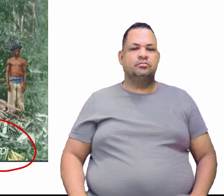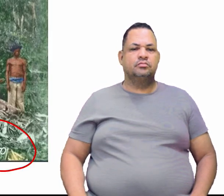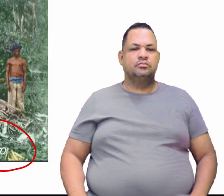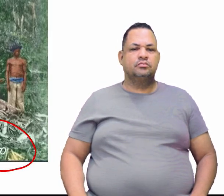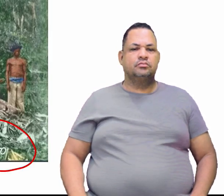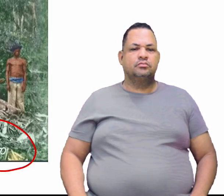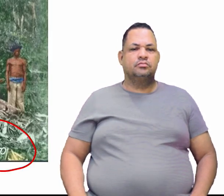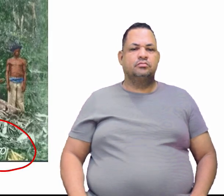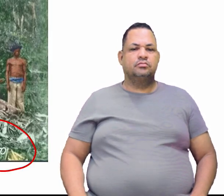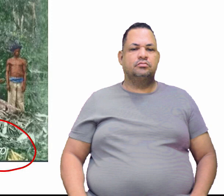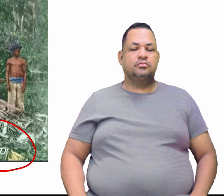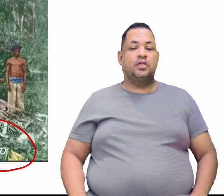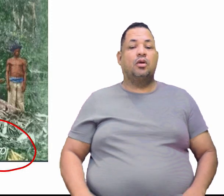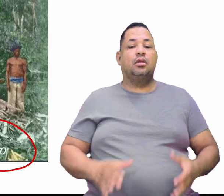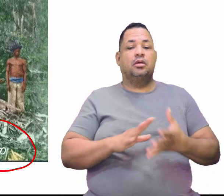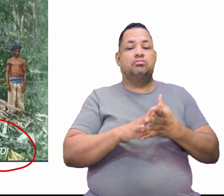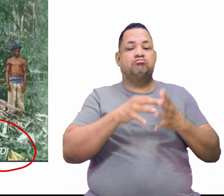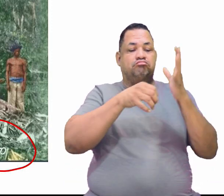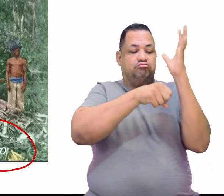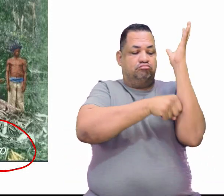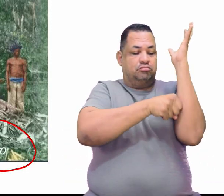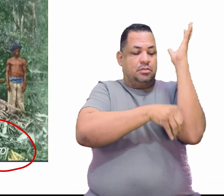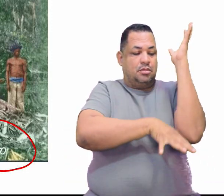o tamanho da raiz dessa árvore.